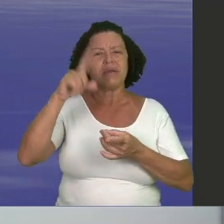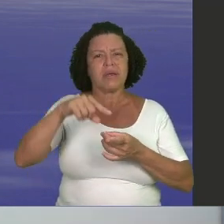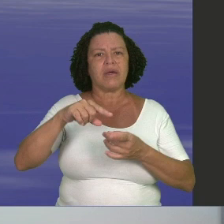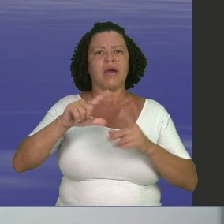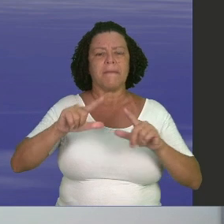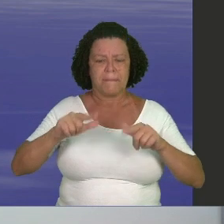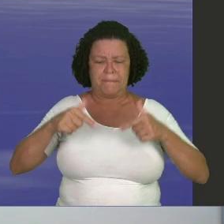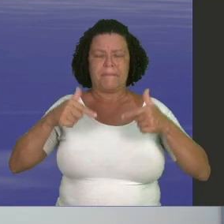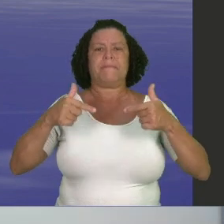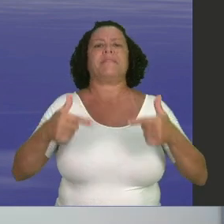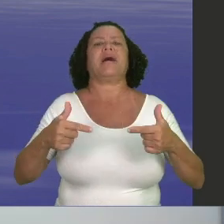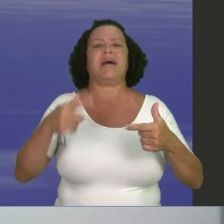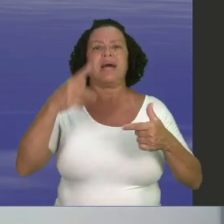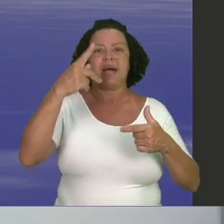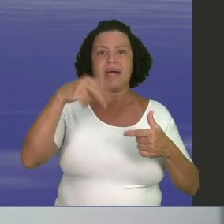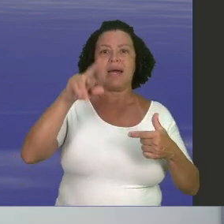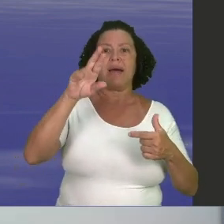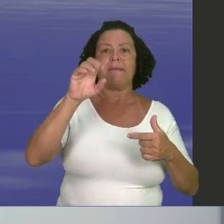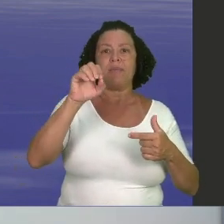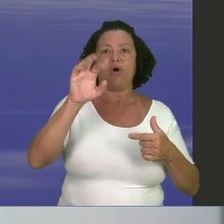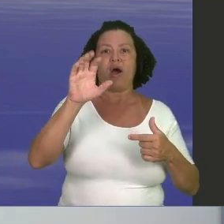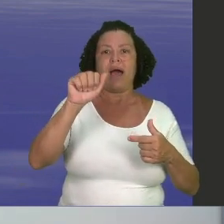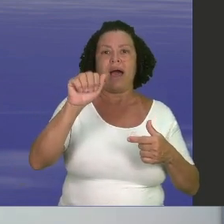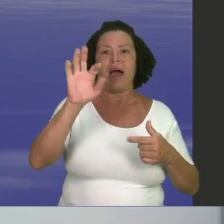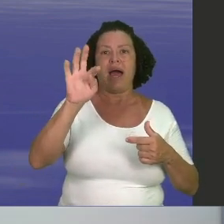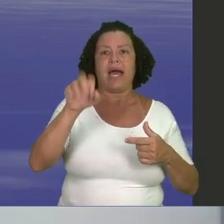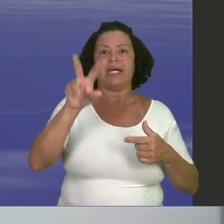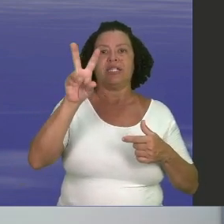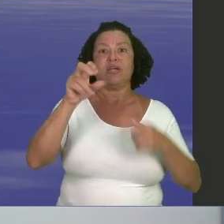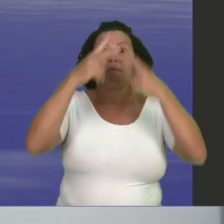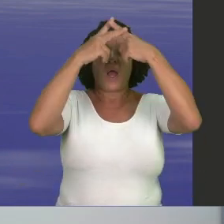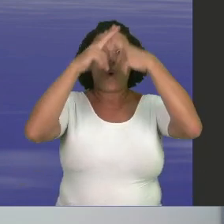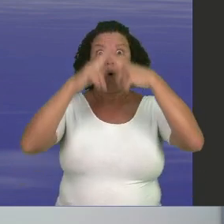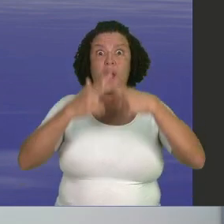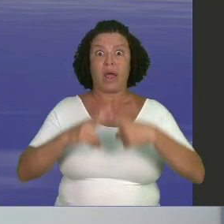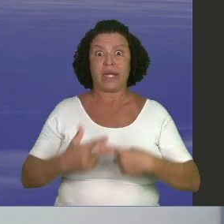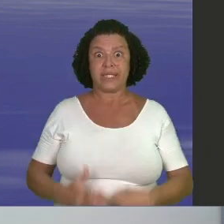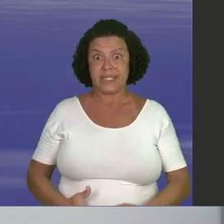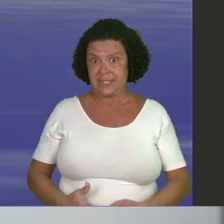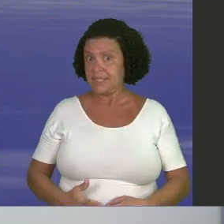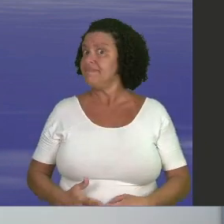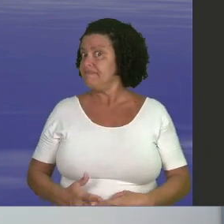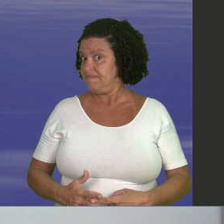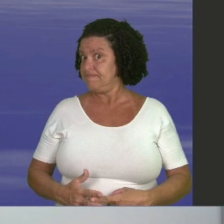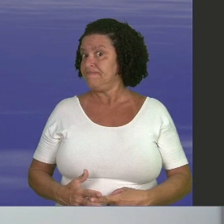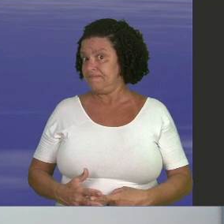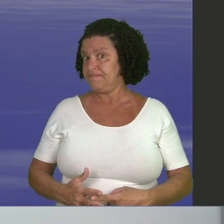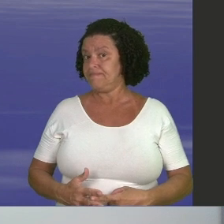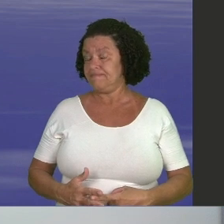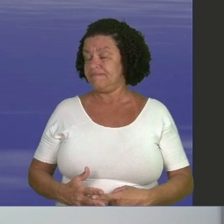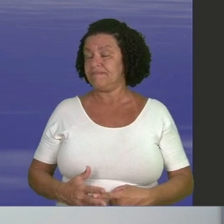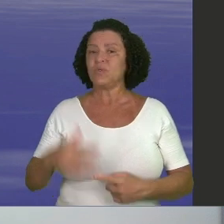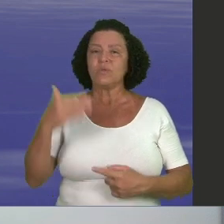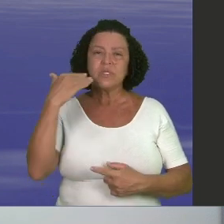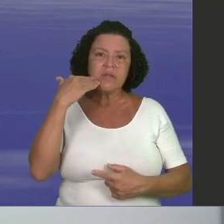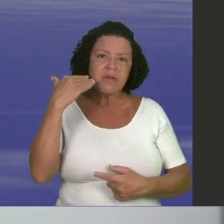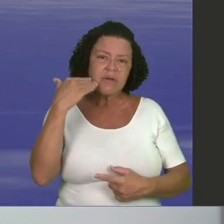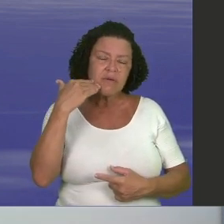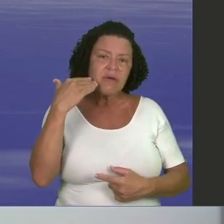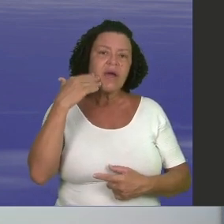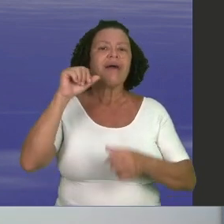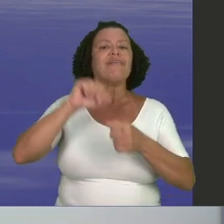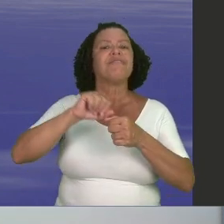proativo, trabalhar para corrigir as suas imperfeições e fazer de uma